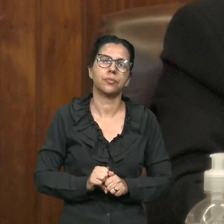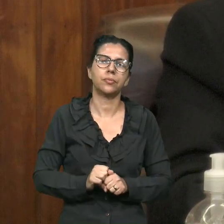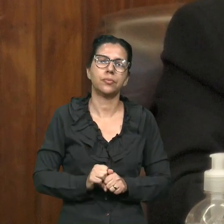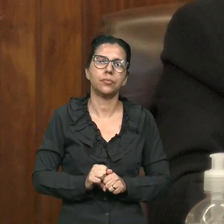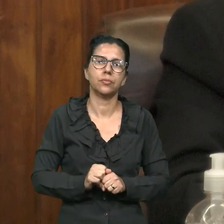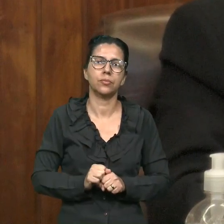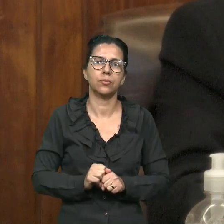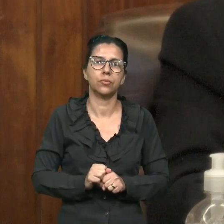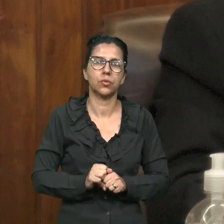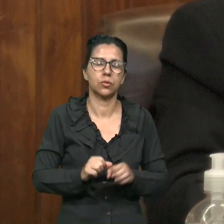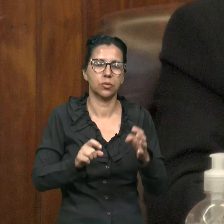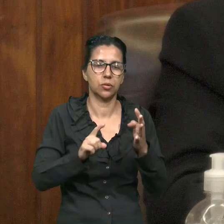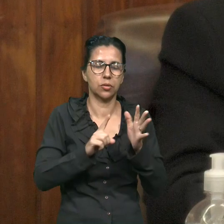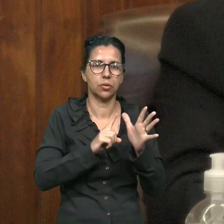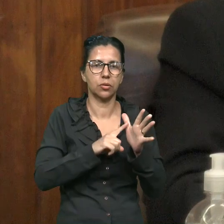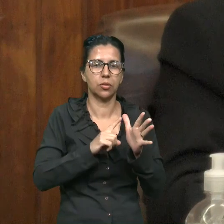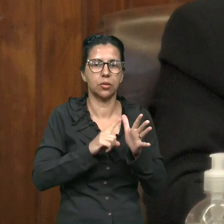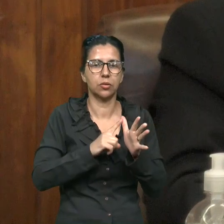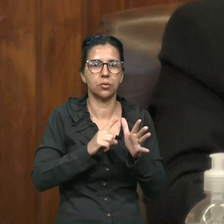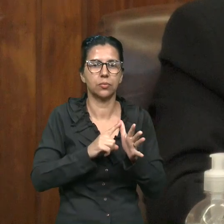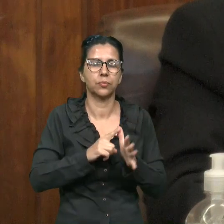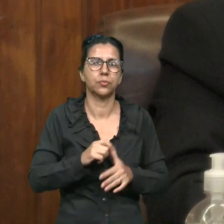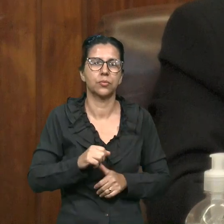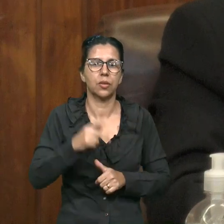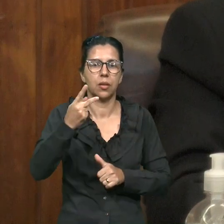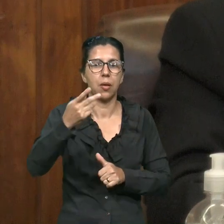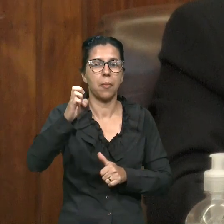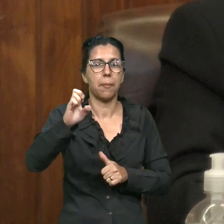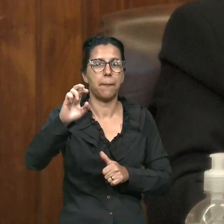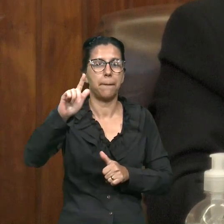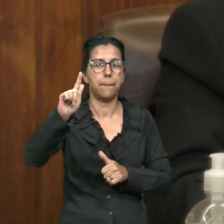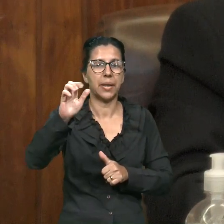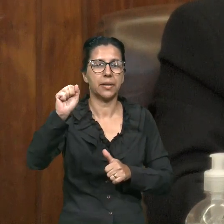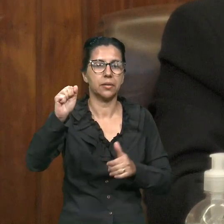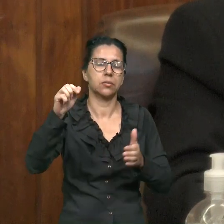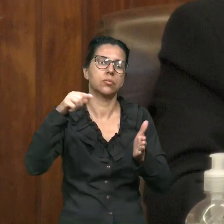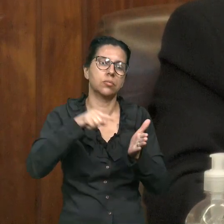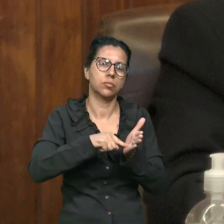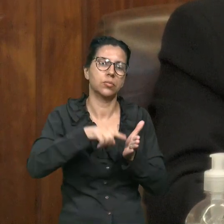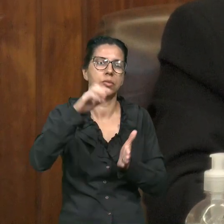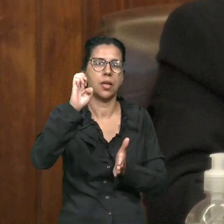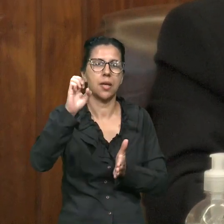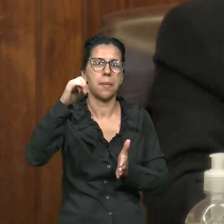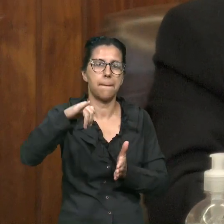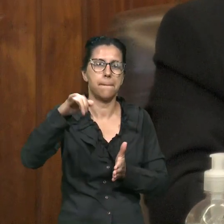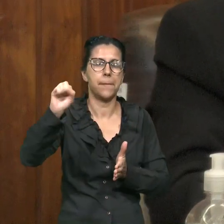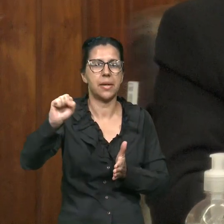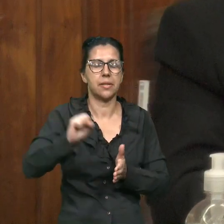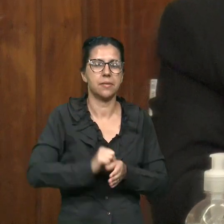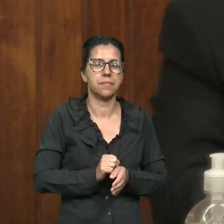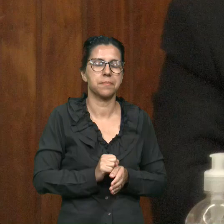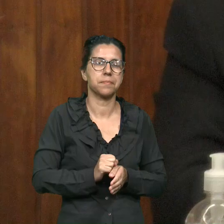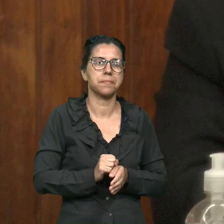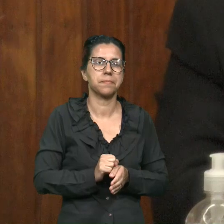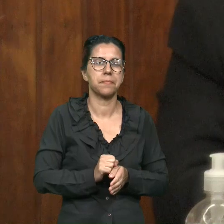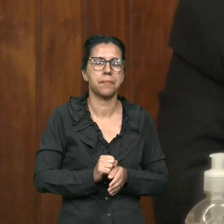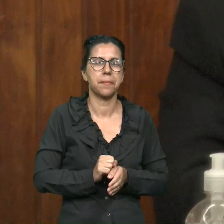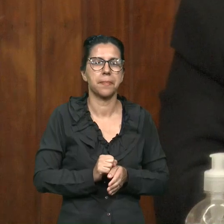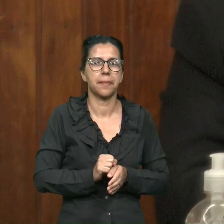R$ 1.908.666,99. Quinto, pregão presencial 02/2021, EMEI Pedacinho do Céu. Valor do